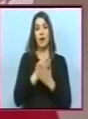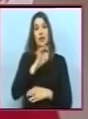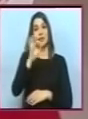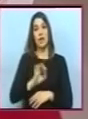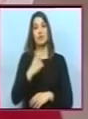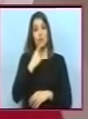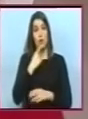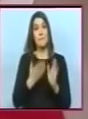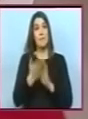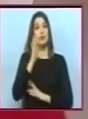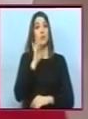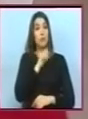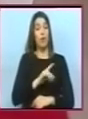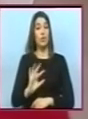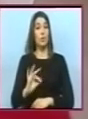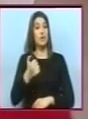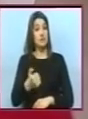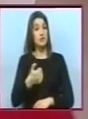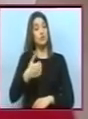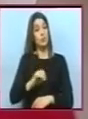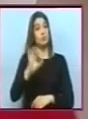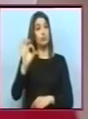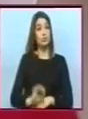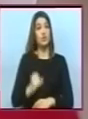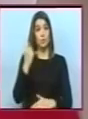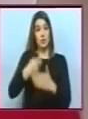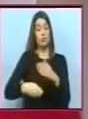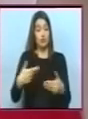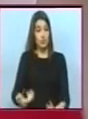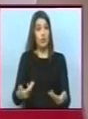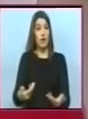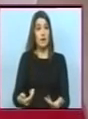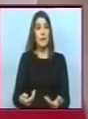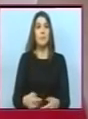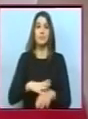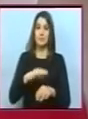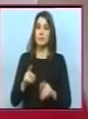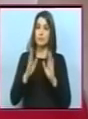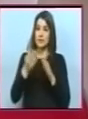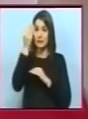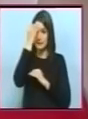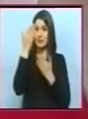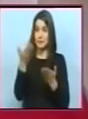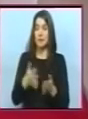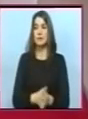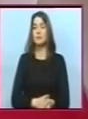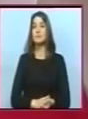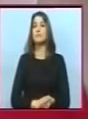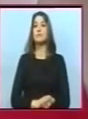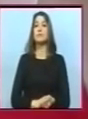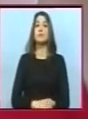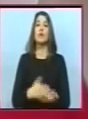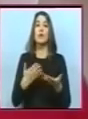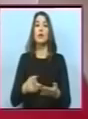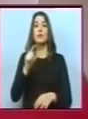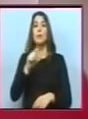alta, que pode ir até aos 45%, 50% de imposto atualmente. Por isso, tem que ter em conta isso. Agora, também pode haver um